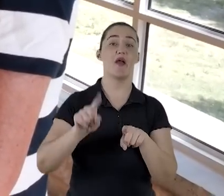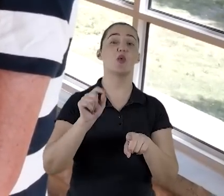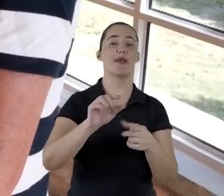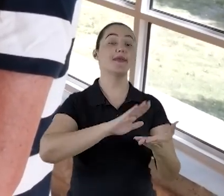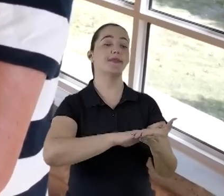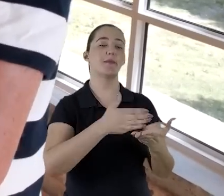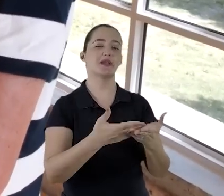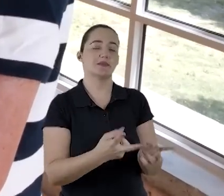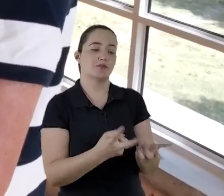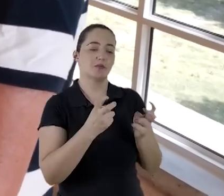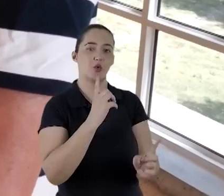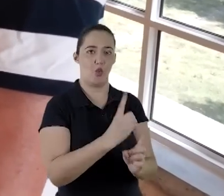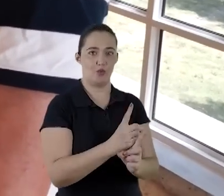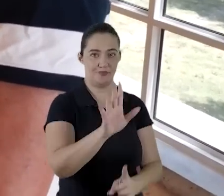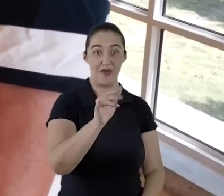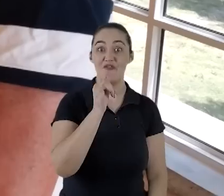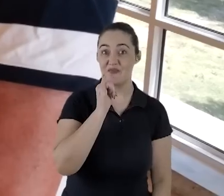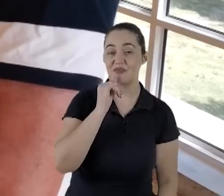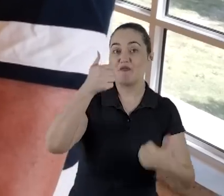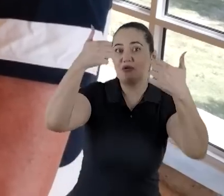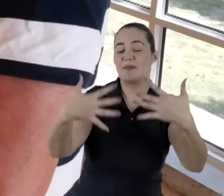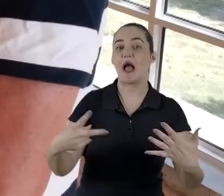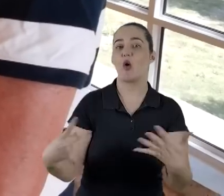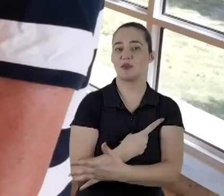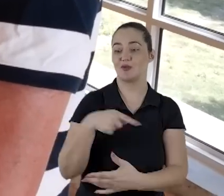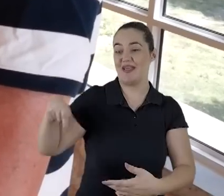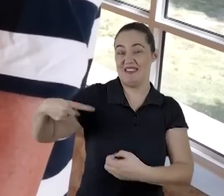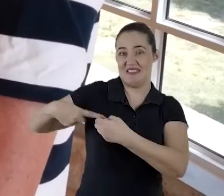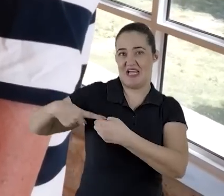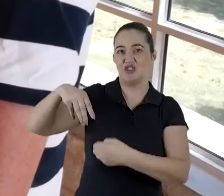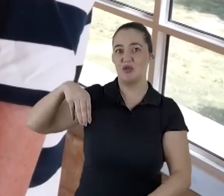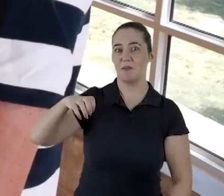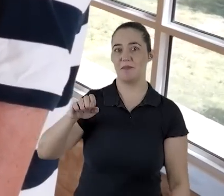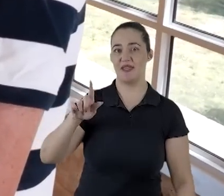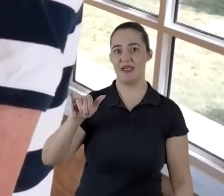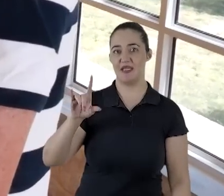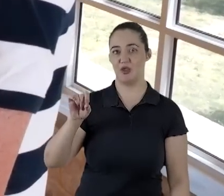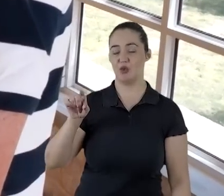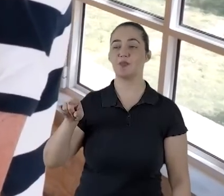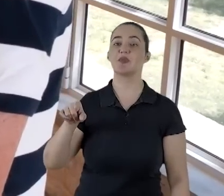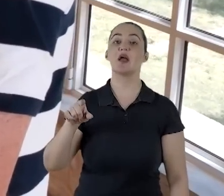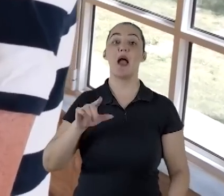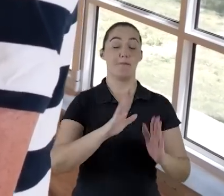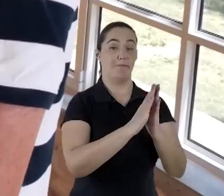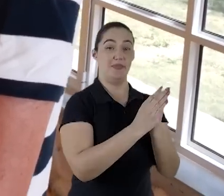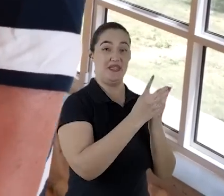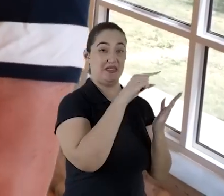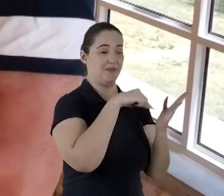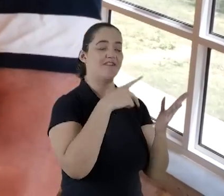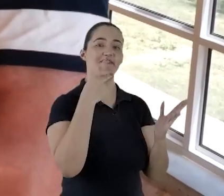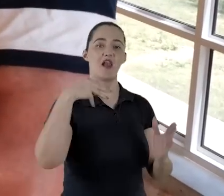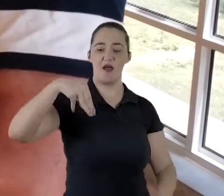a interpretação do que se encontra. Eu vou falar com vocês uma polêmica envolvendo a cidade de Meguido, que você vai entender. Quando nós vamos na